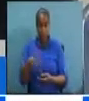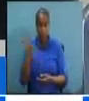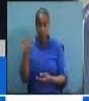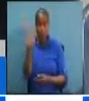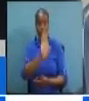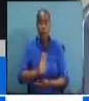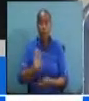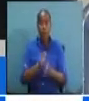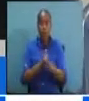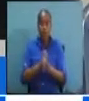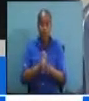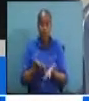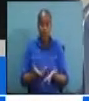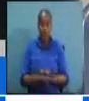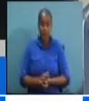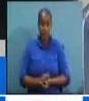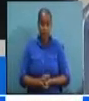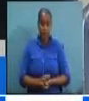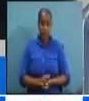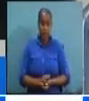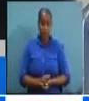forma, utilizam